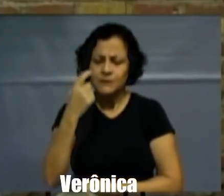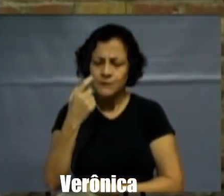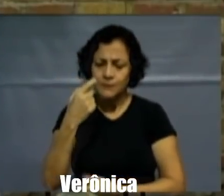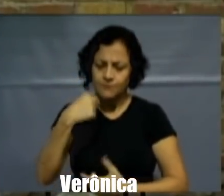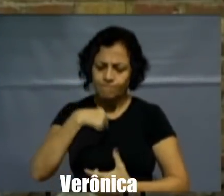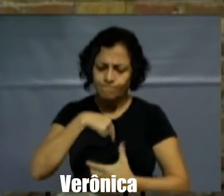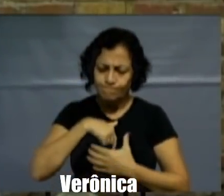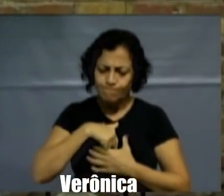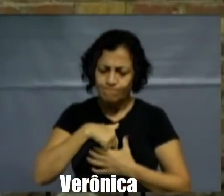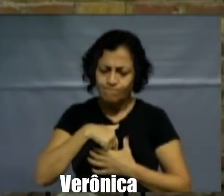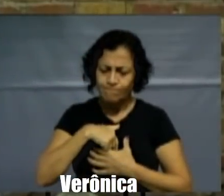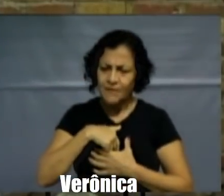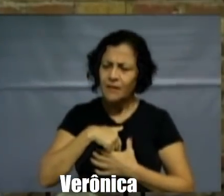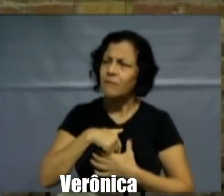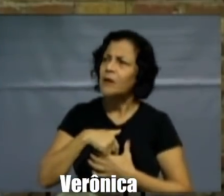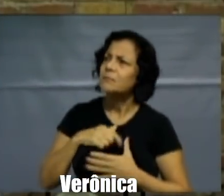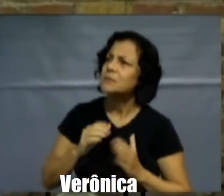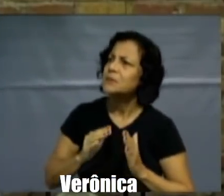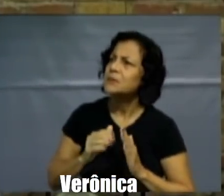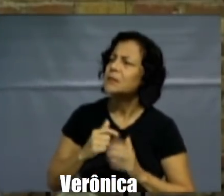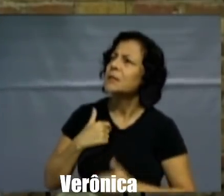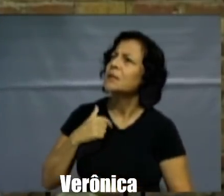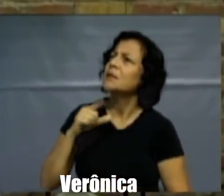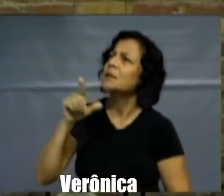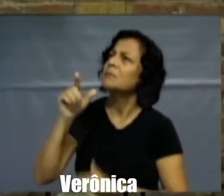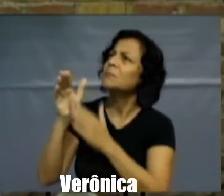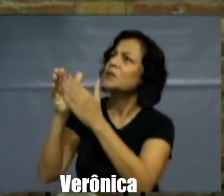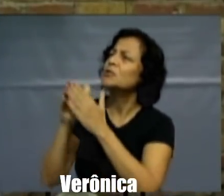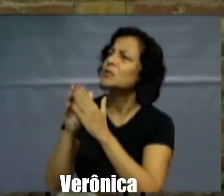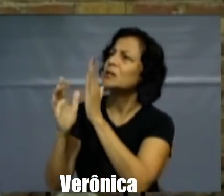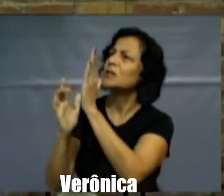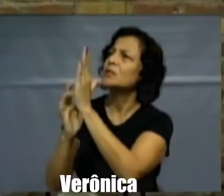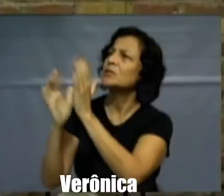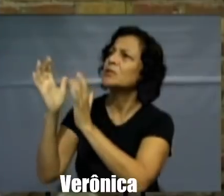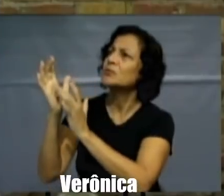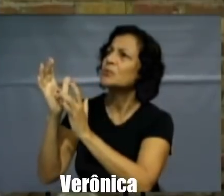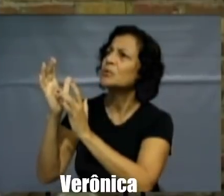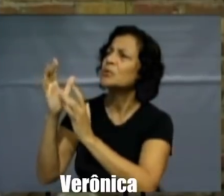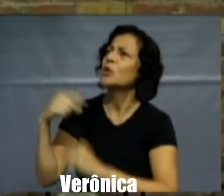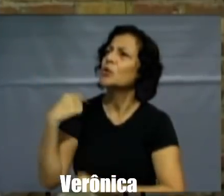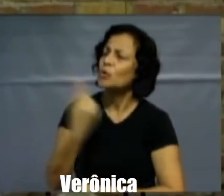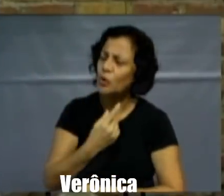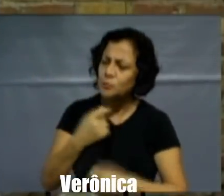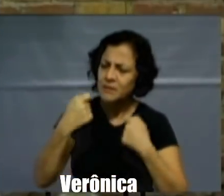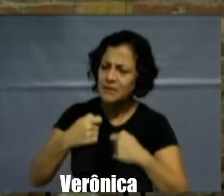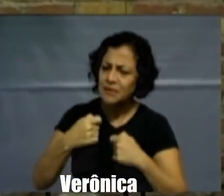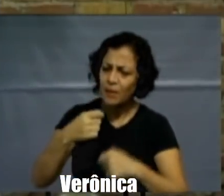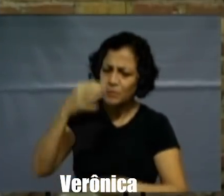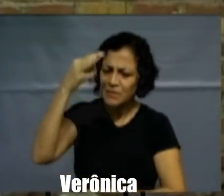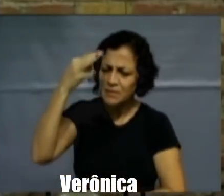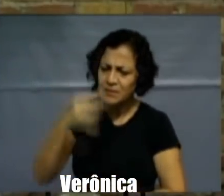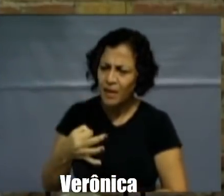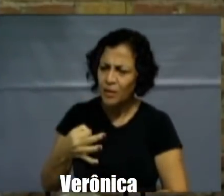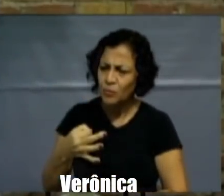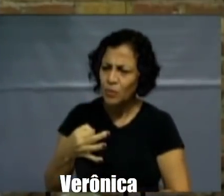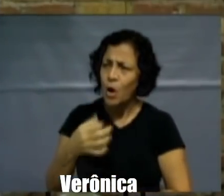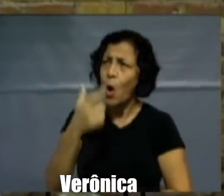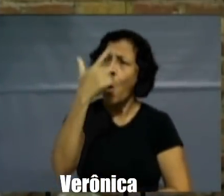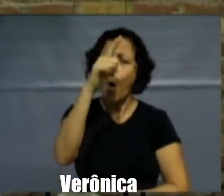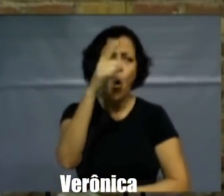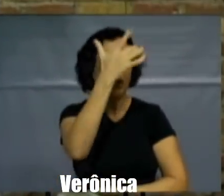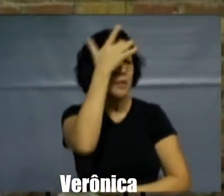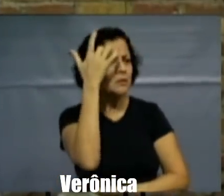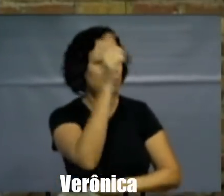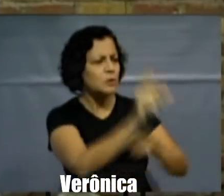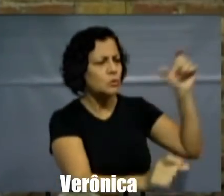ao Mestre com um prisioneiro carregado de cadeias, estejamos certos de que esse irmão pode estar à porta do